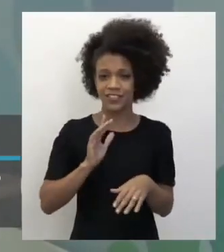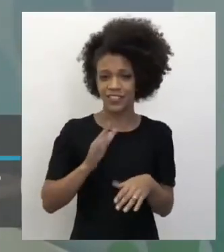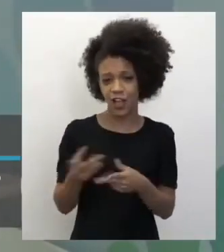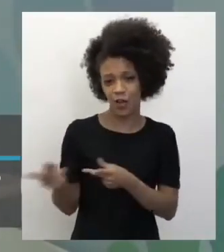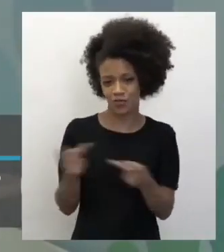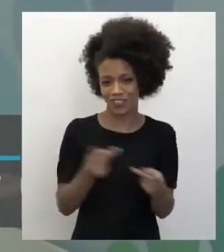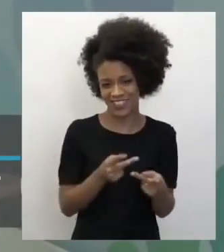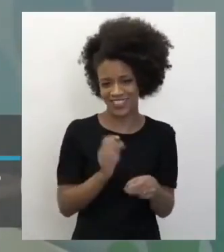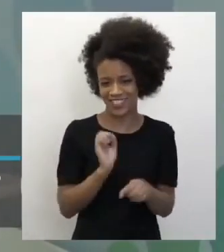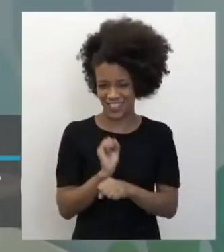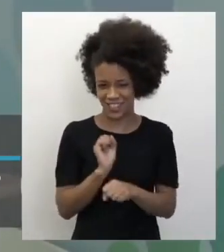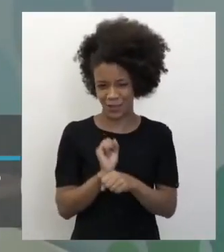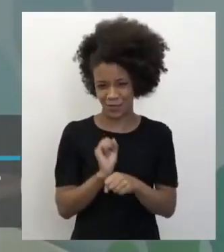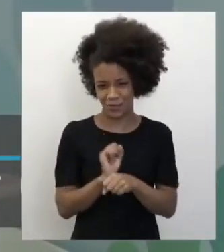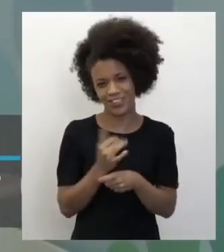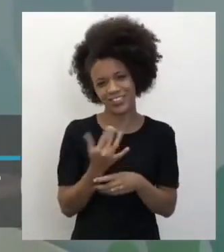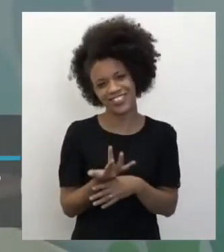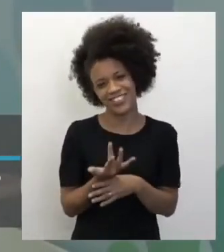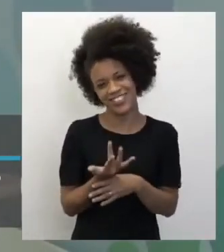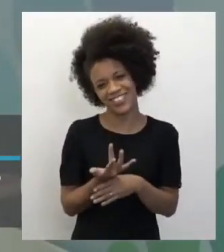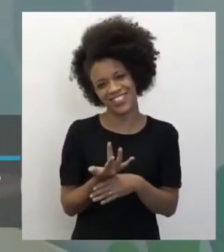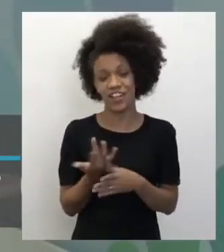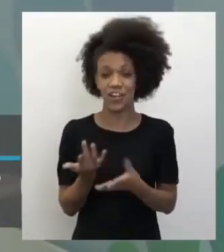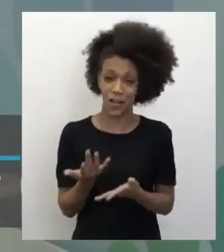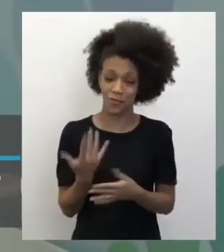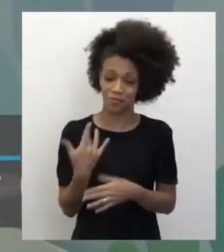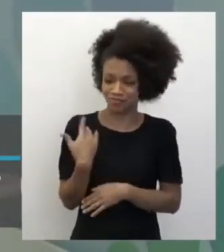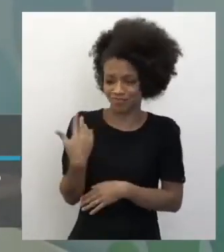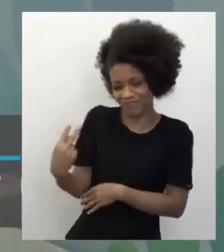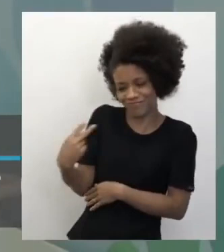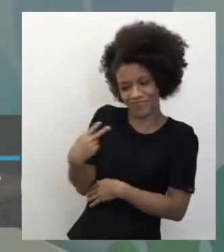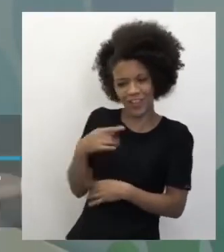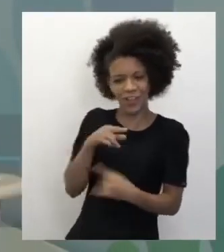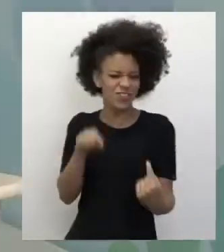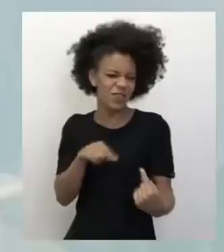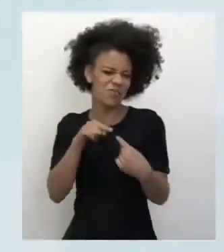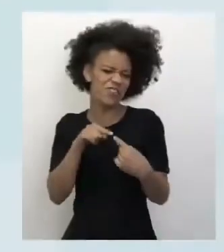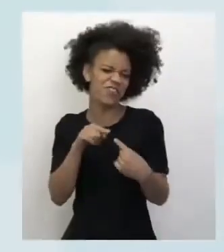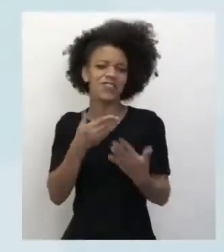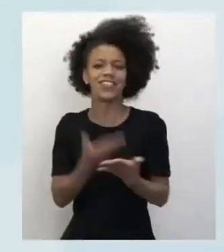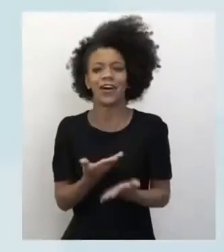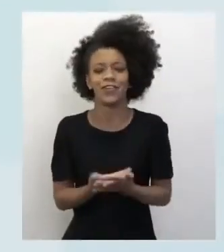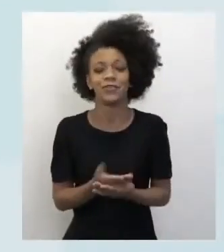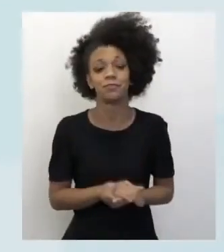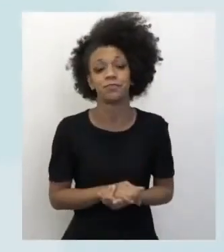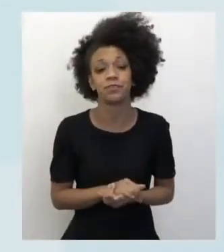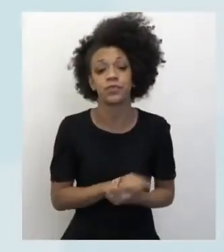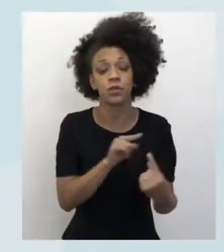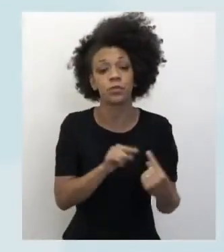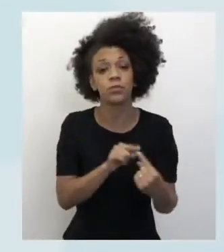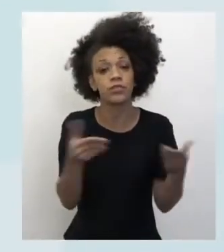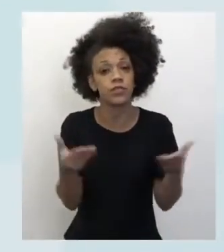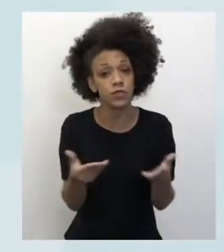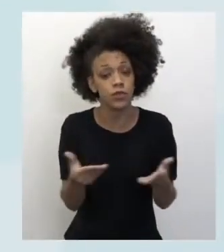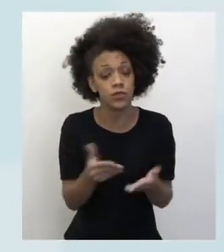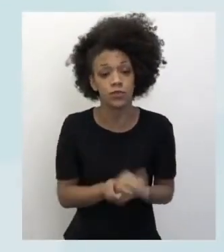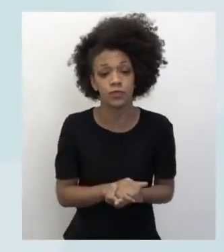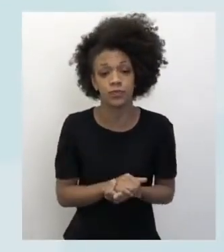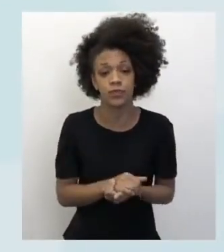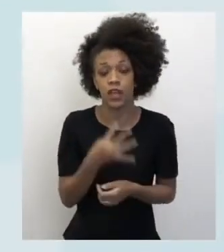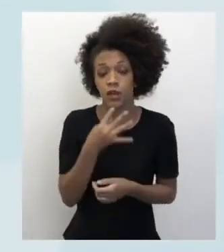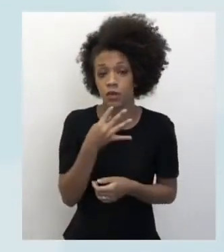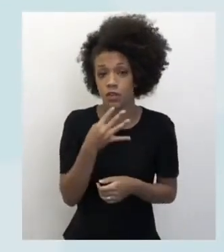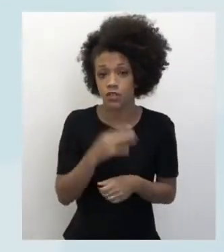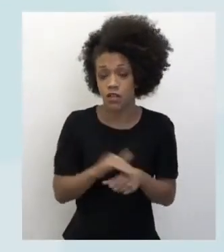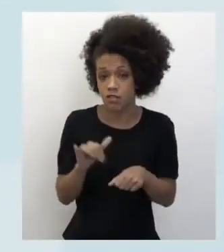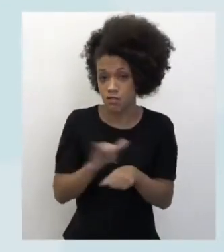muito... Vocês sabem como é que eu sou, não é? Vamos aos objetivos. Objetivos da aula de hoje.